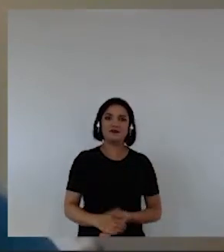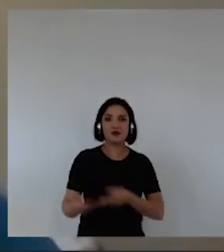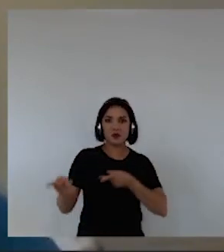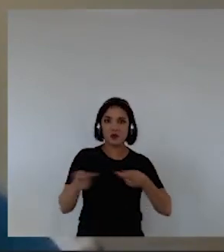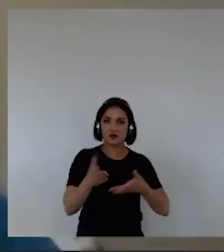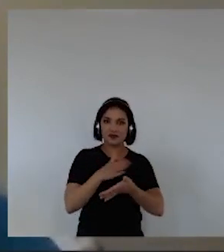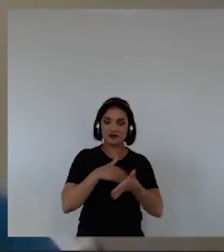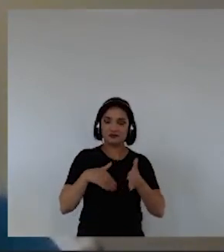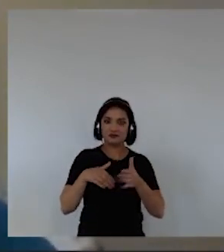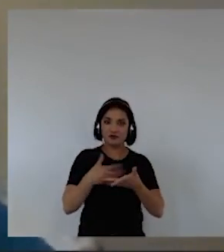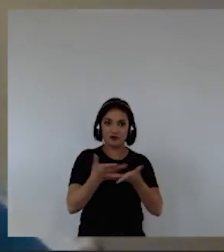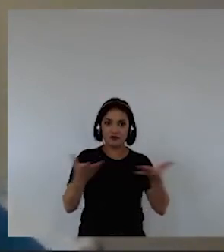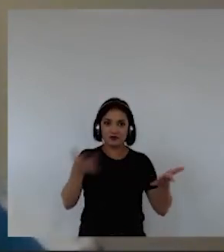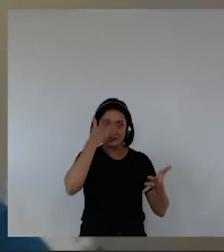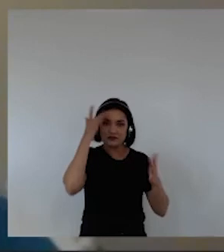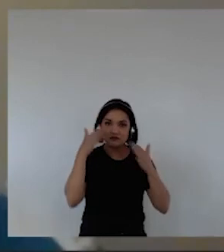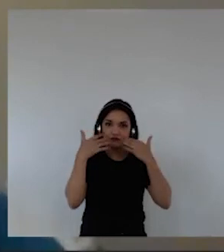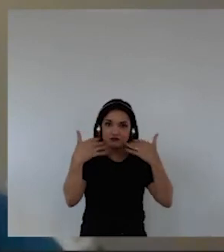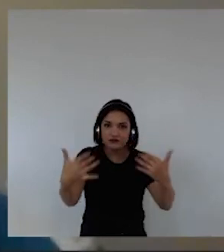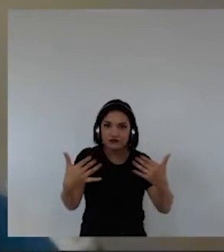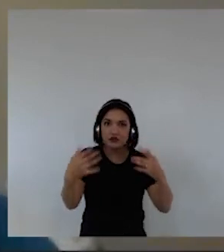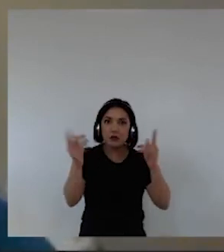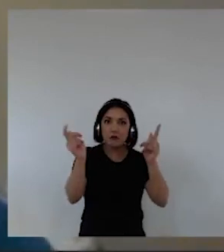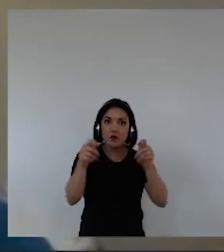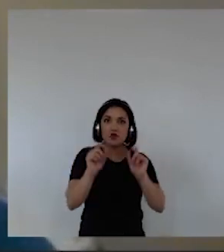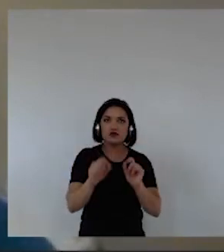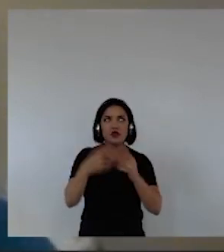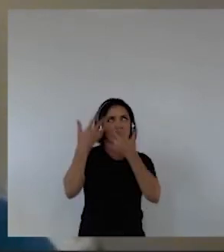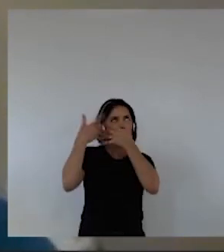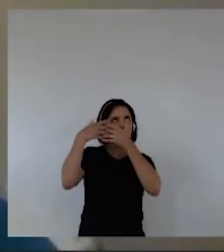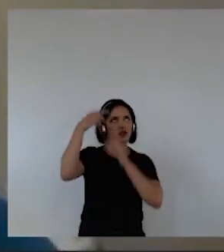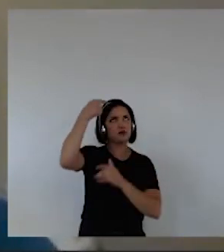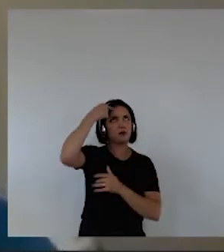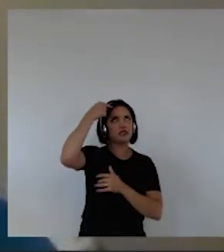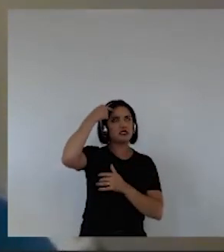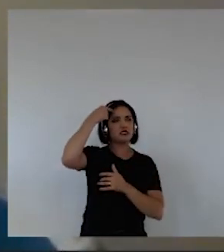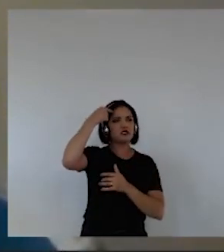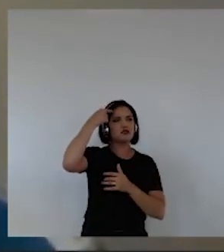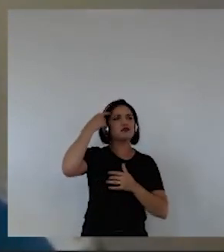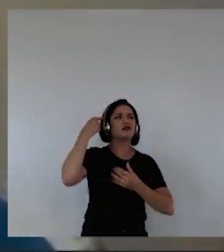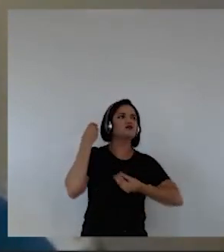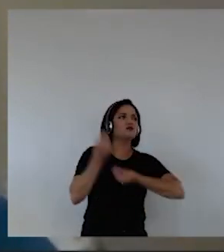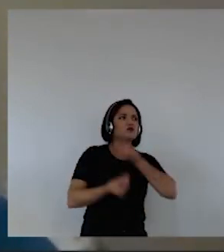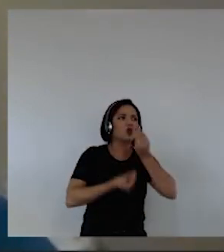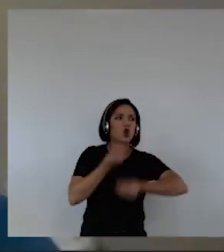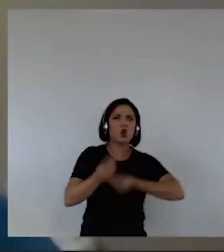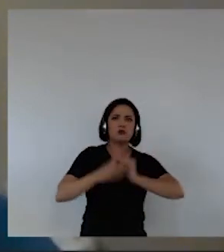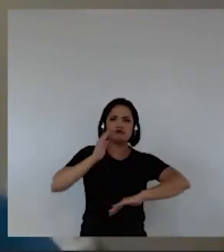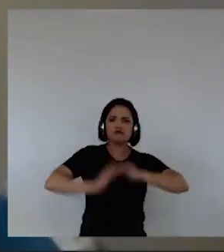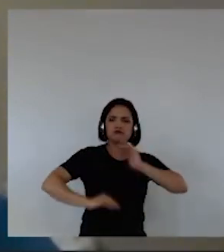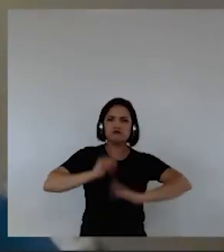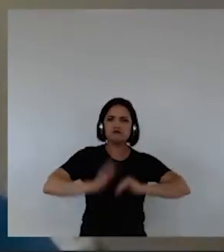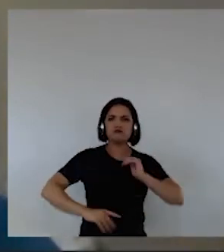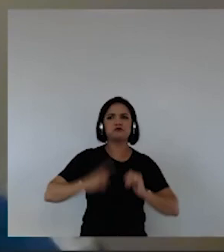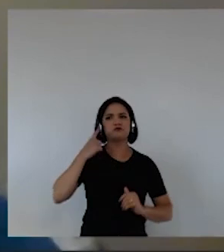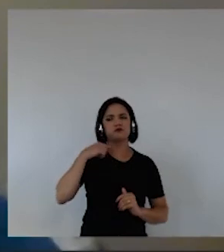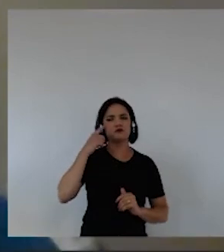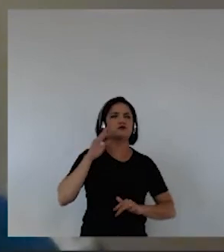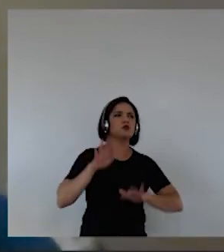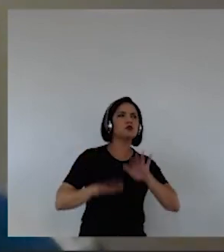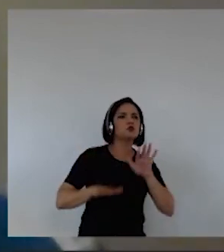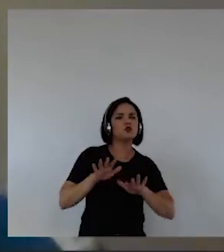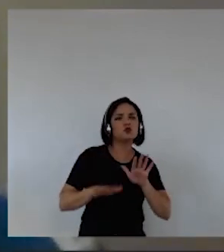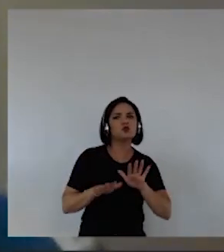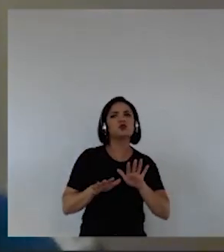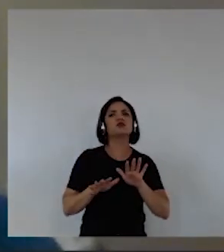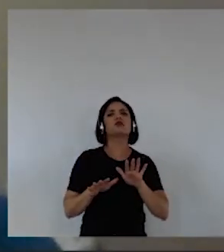convido a todos os nossos ouvintes para que possam refletir sobre o exercício da advocacia de forma ponderada,